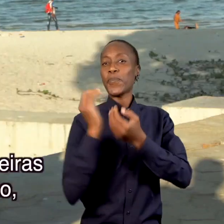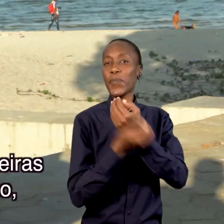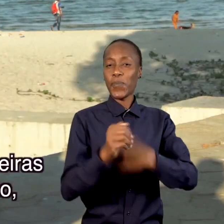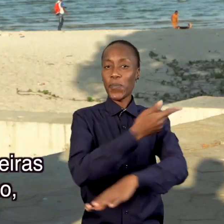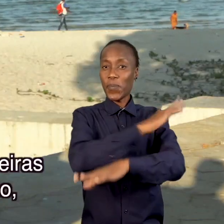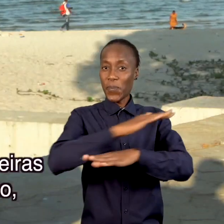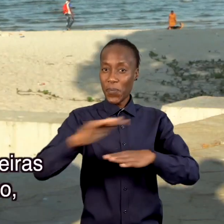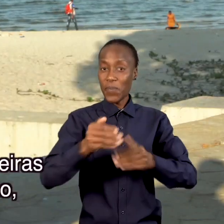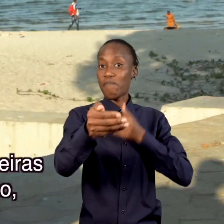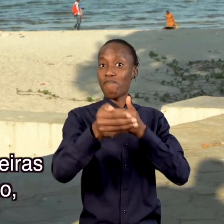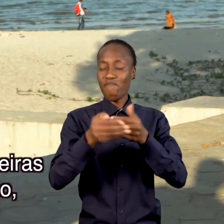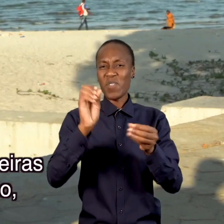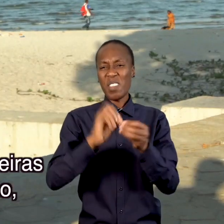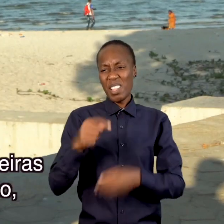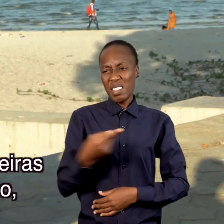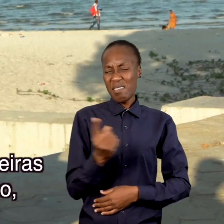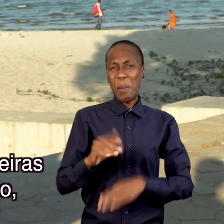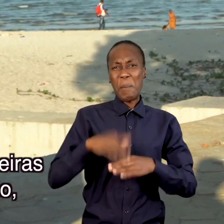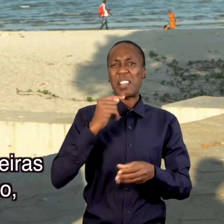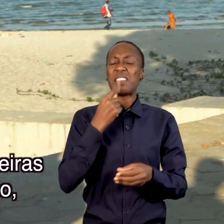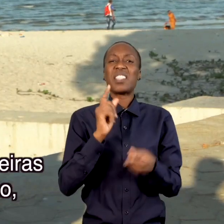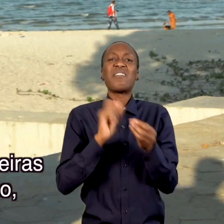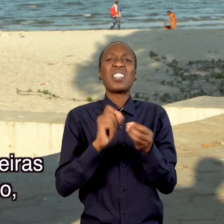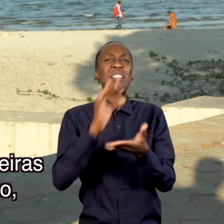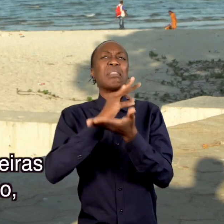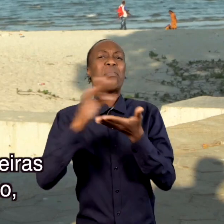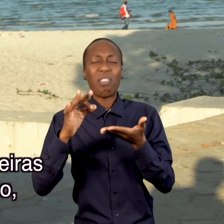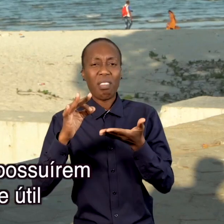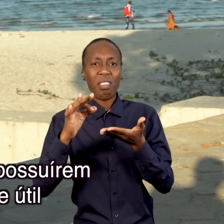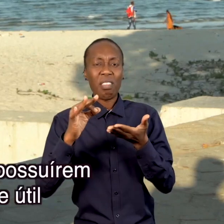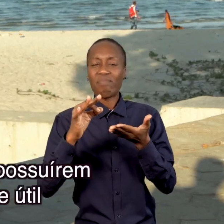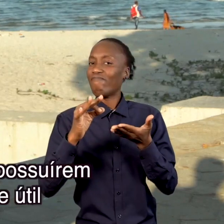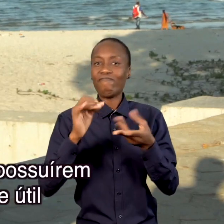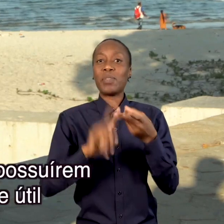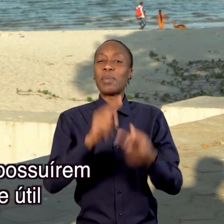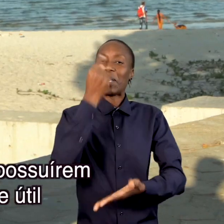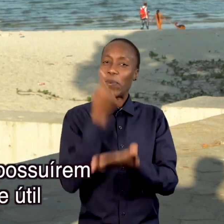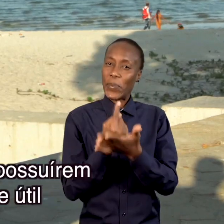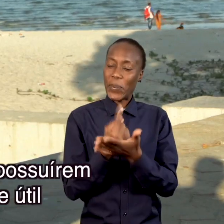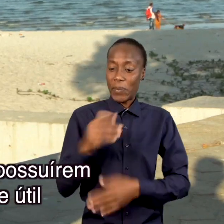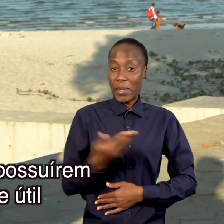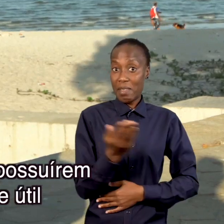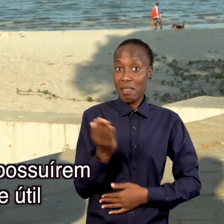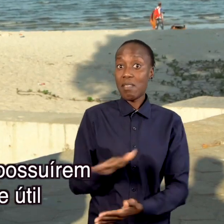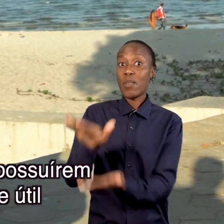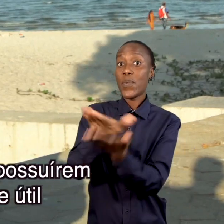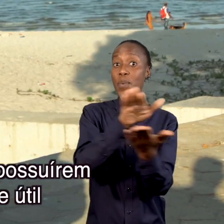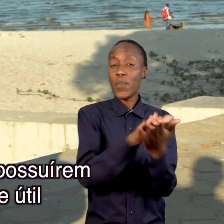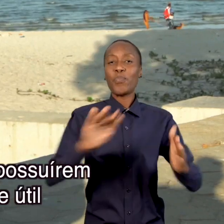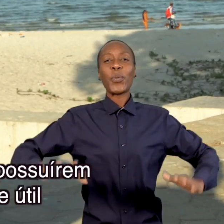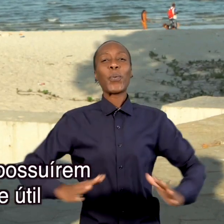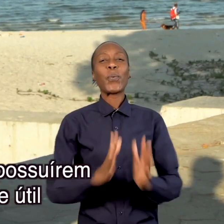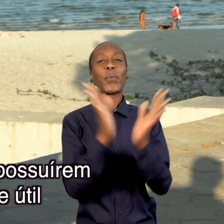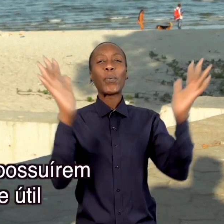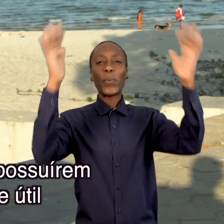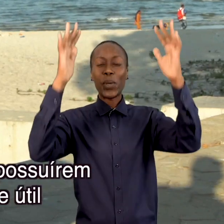A proteção das zonas costeiras não é por mero capricho, tal se deve ao fato de estas